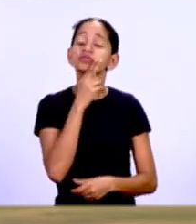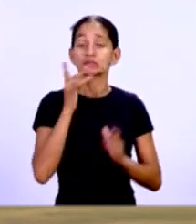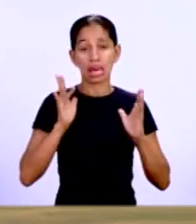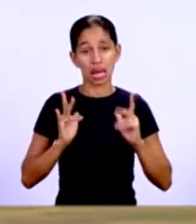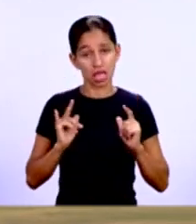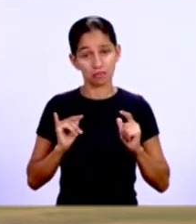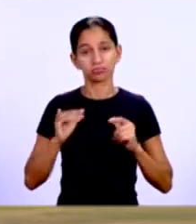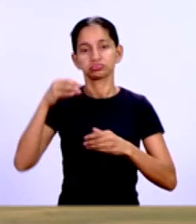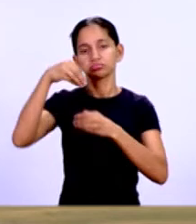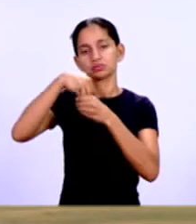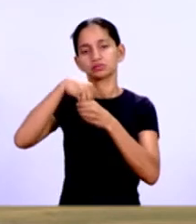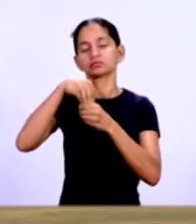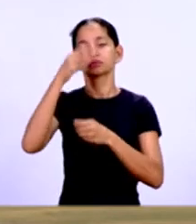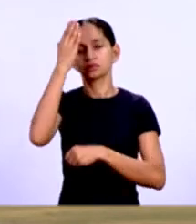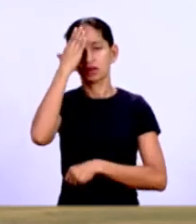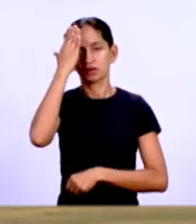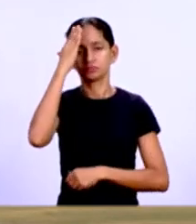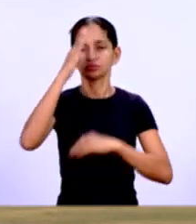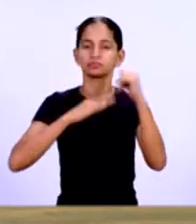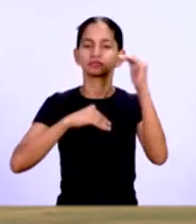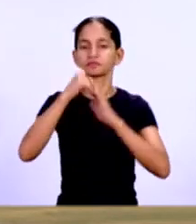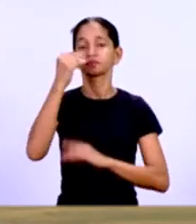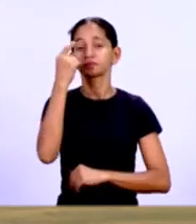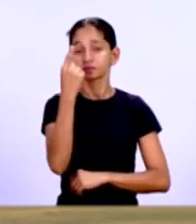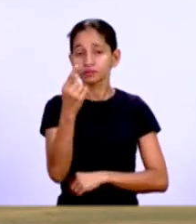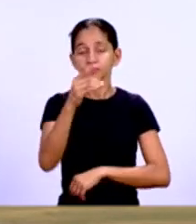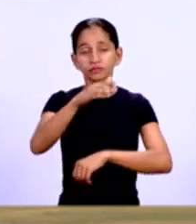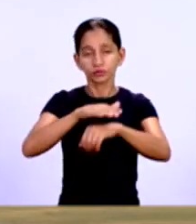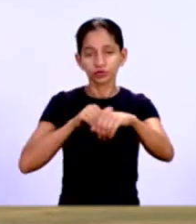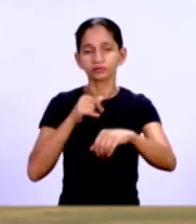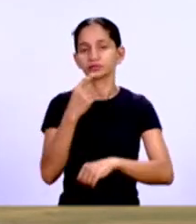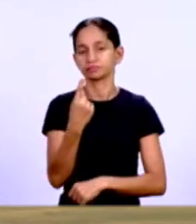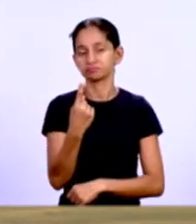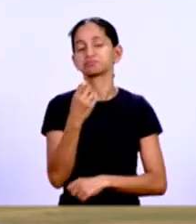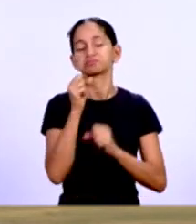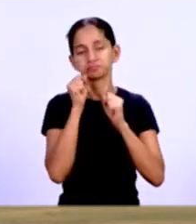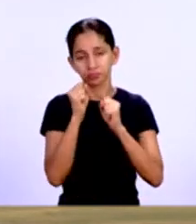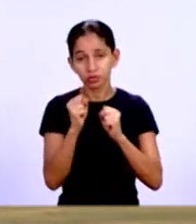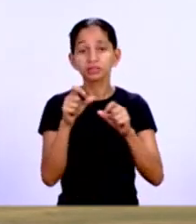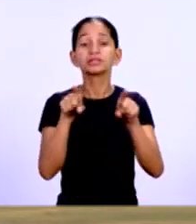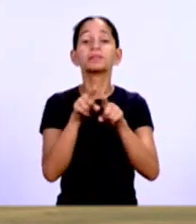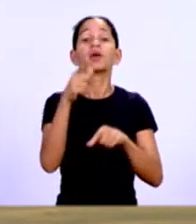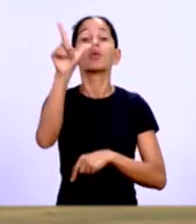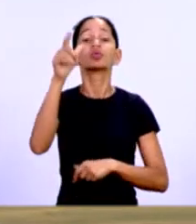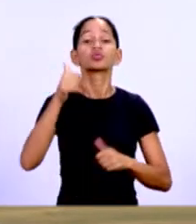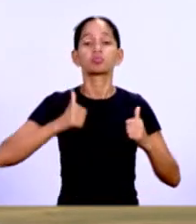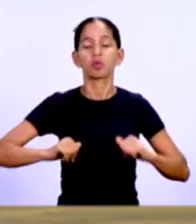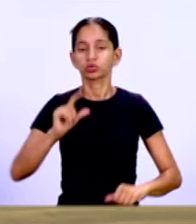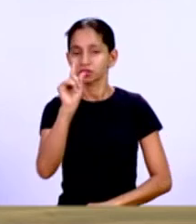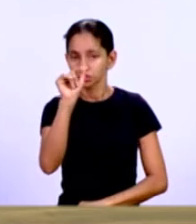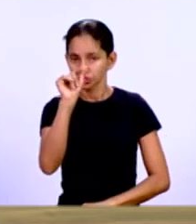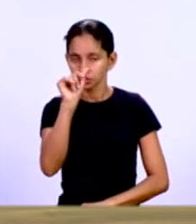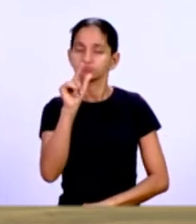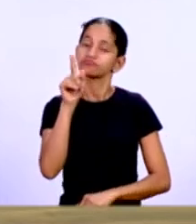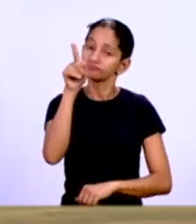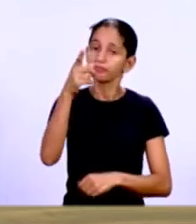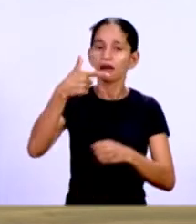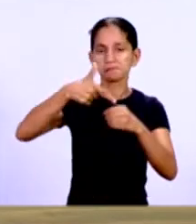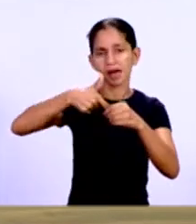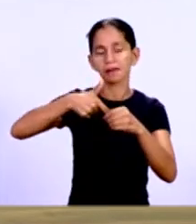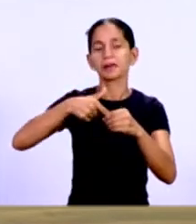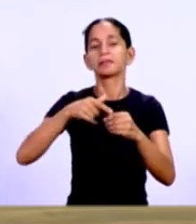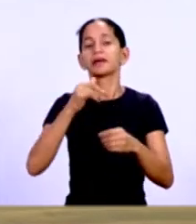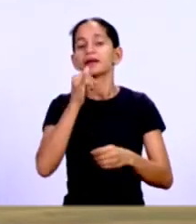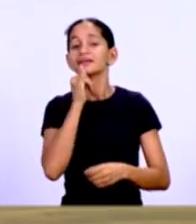comida. Você pode, como no mercado de bolsa de valores, que a gente citou o valor da Petrobras,